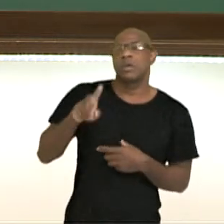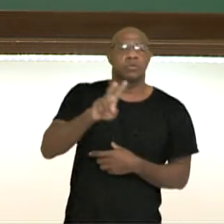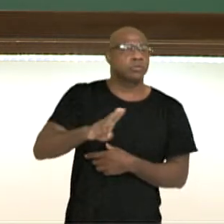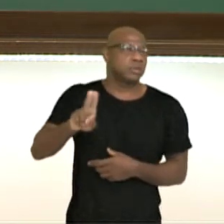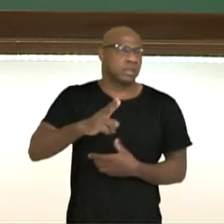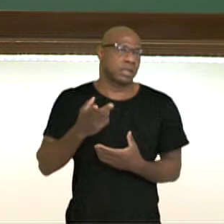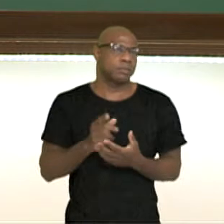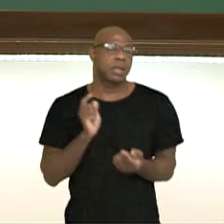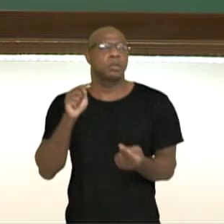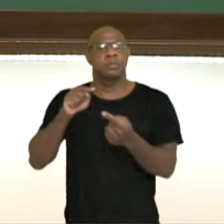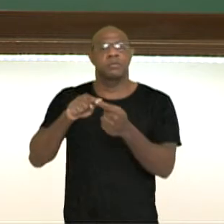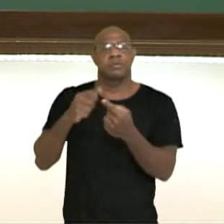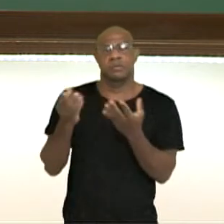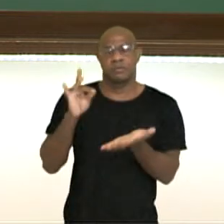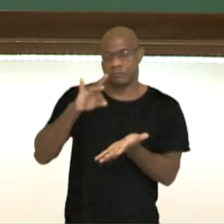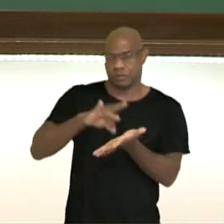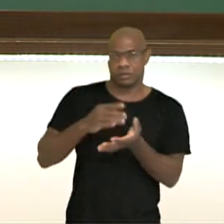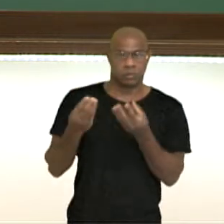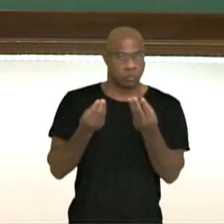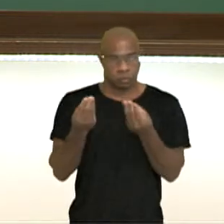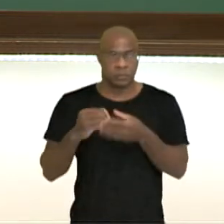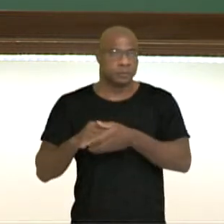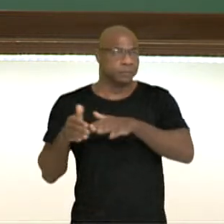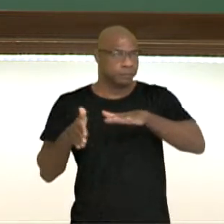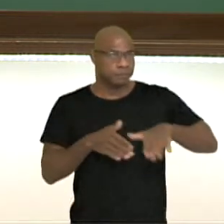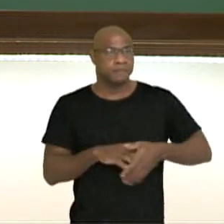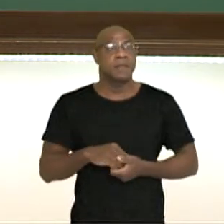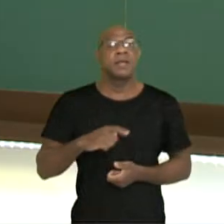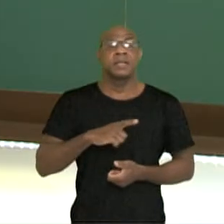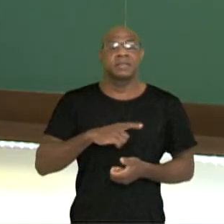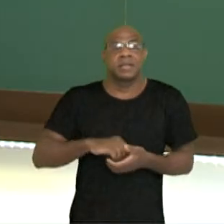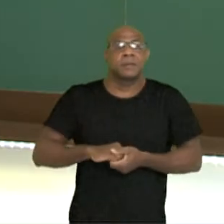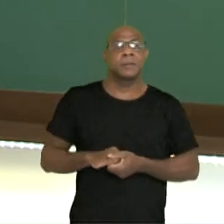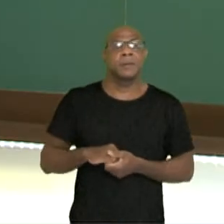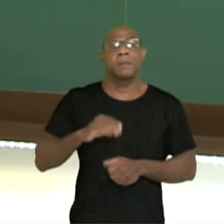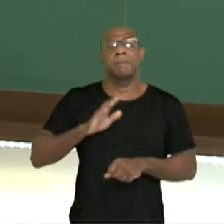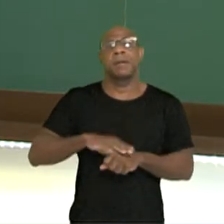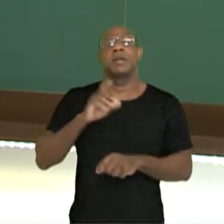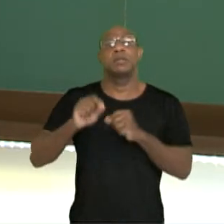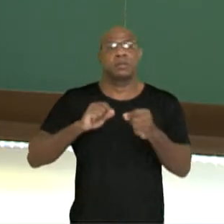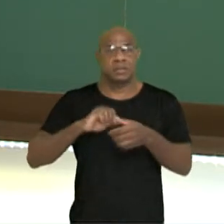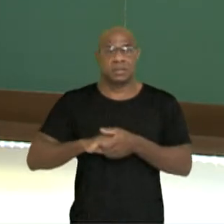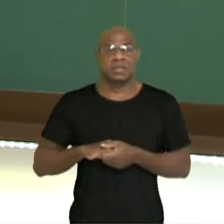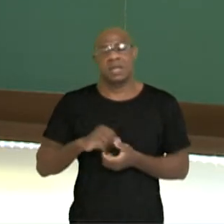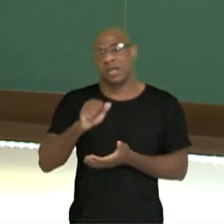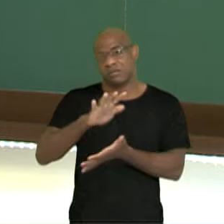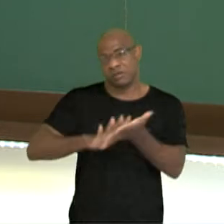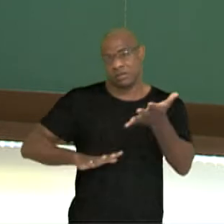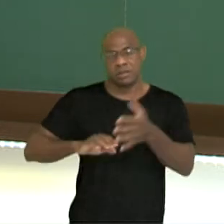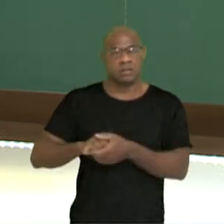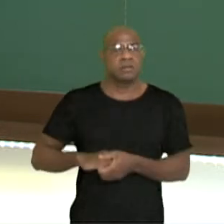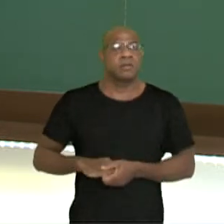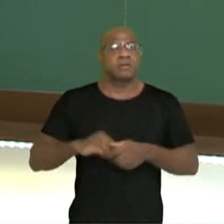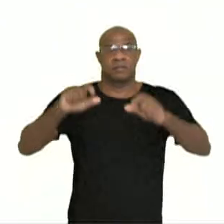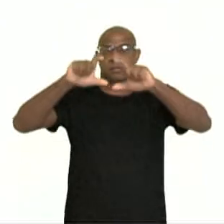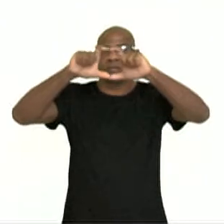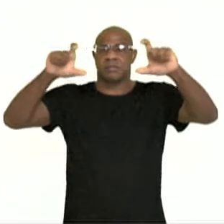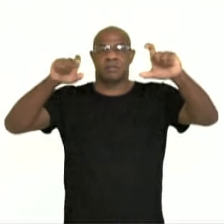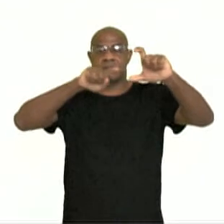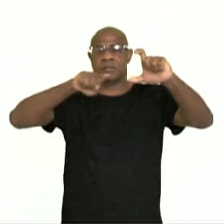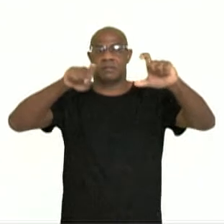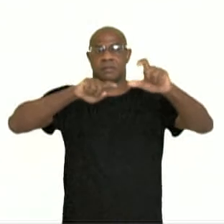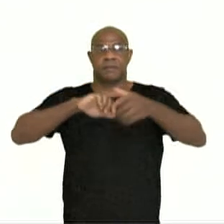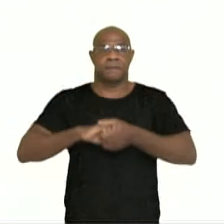para esse objetivo de fato. Então, olha só, pessoal, temos mais algumas questões aqui com um trecho do texto destacado, né?